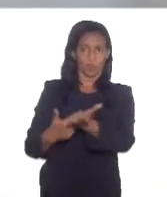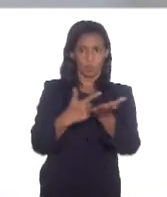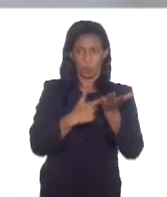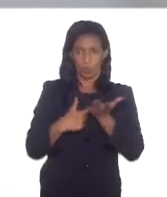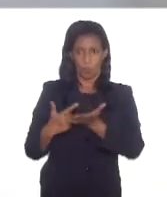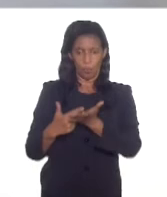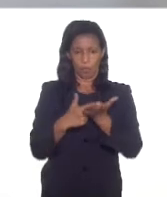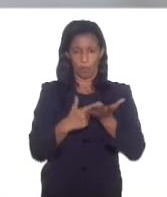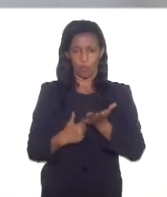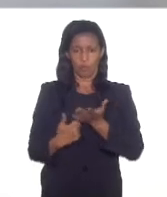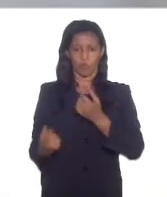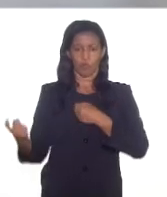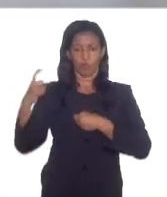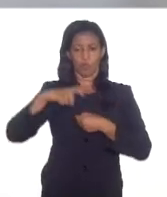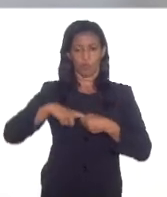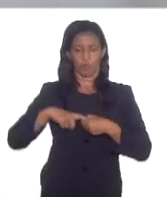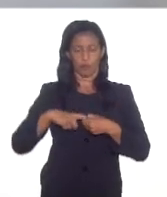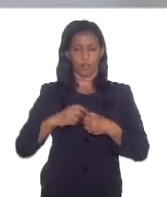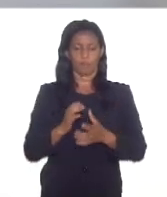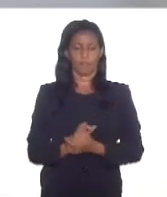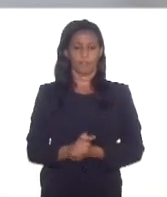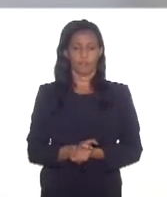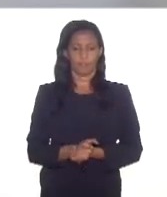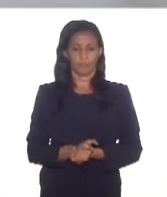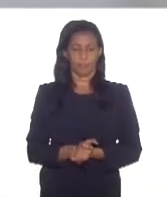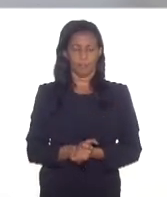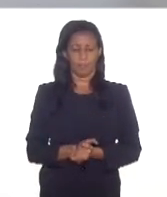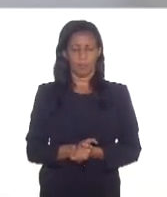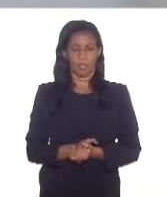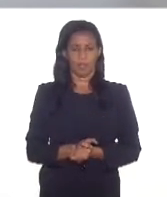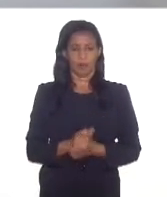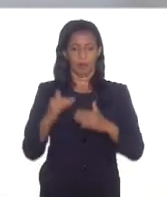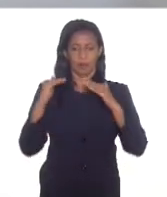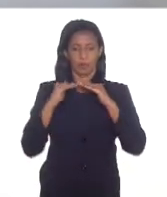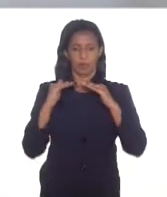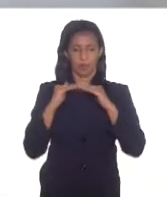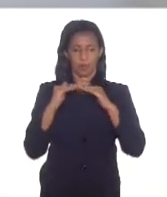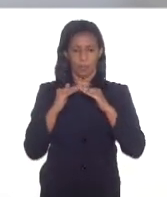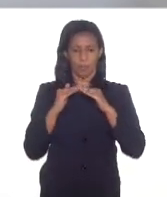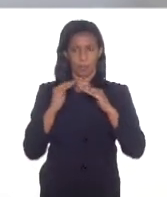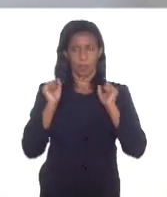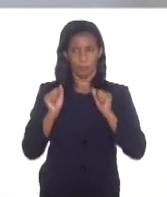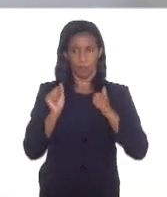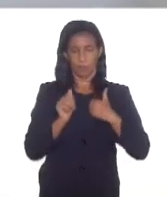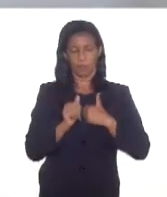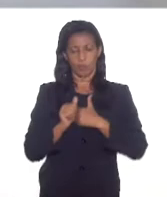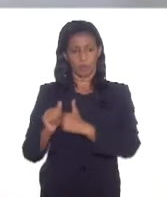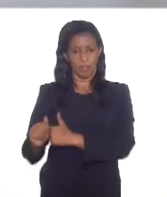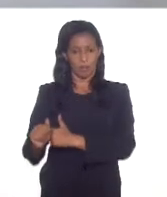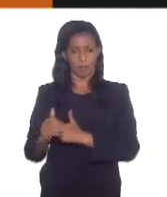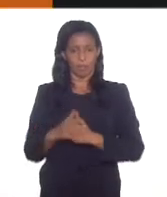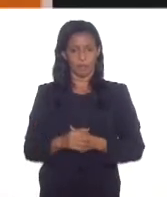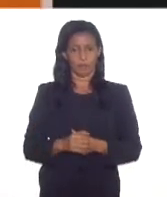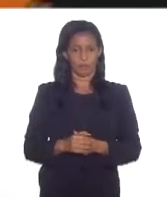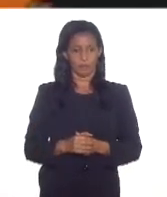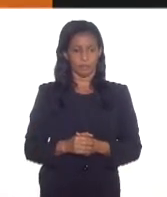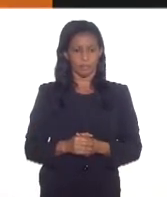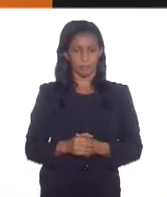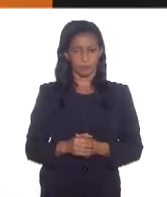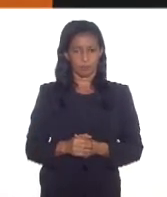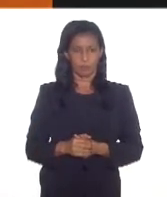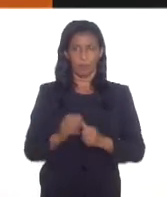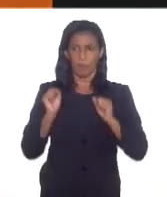retornar na pauta o projeto. Logicamente, desde que os autores concordem. Que a gente possa encaminhar... Presidente, posso contribuir